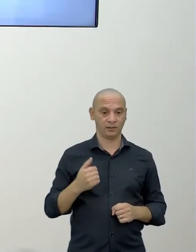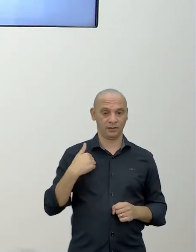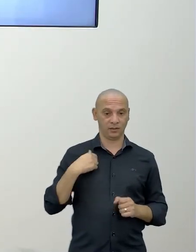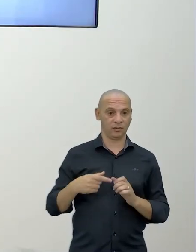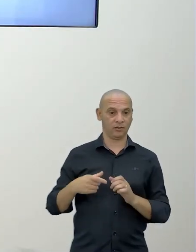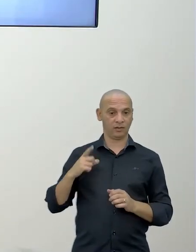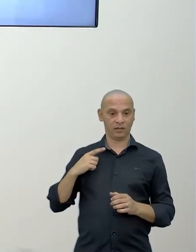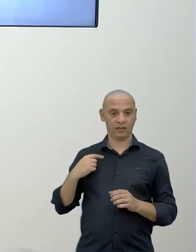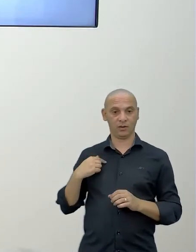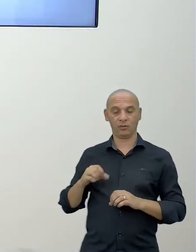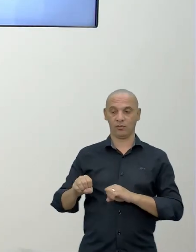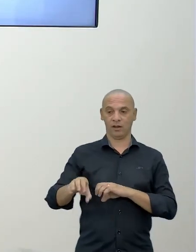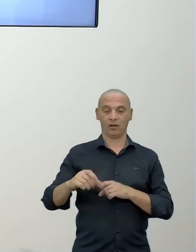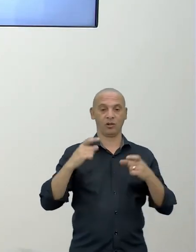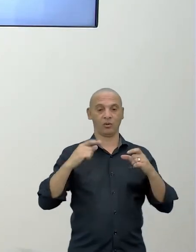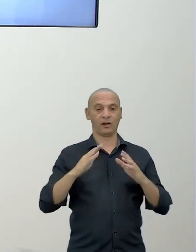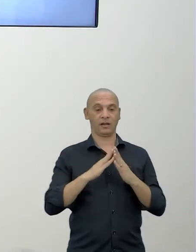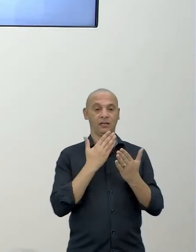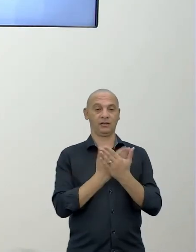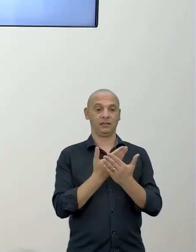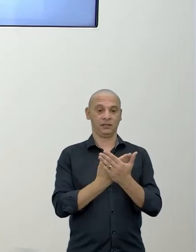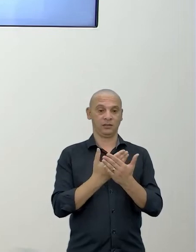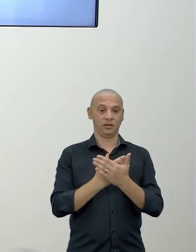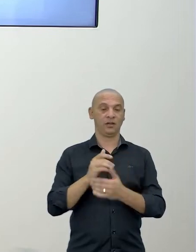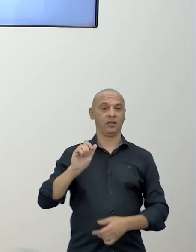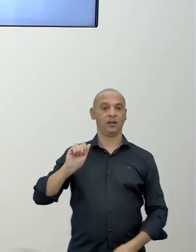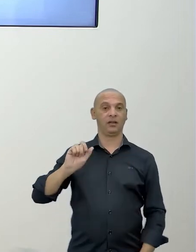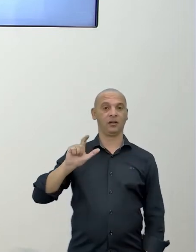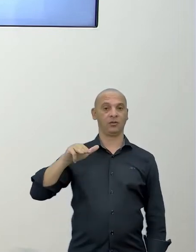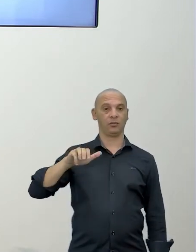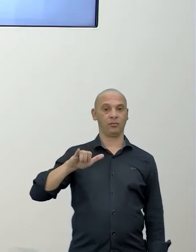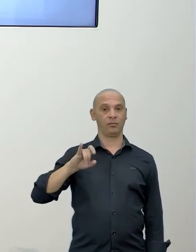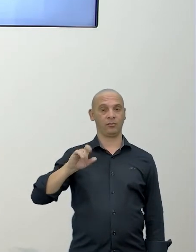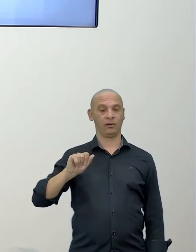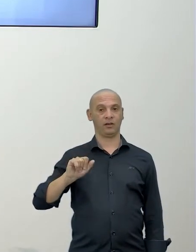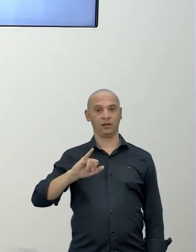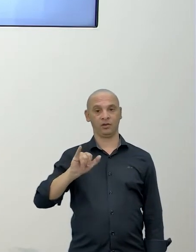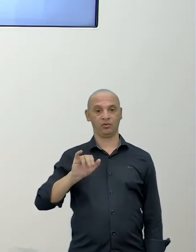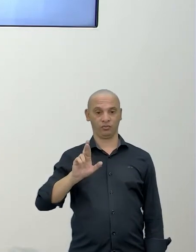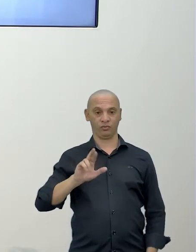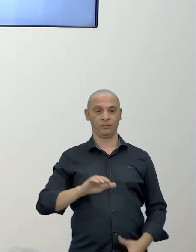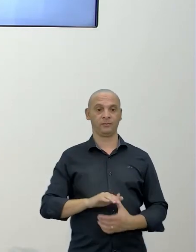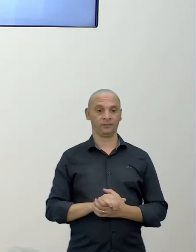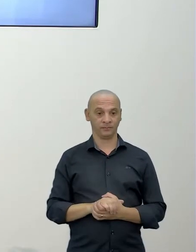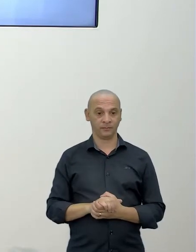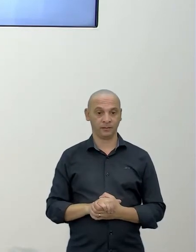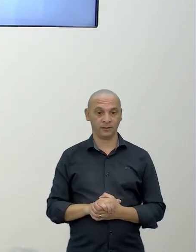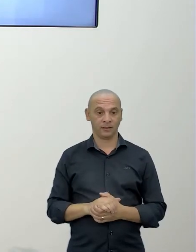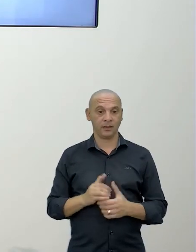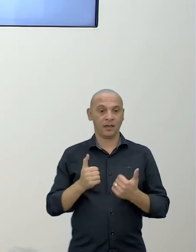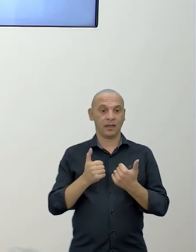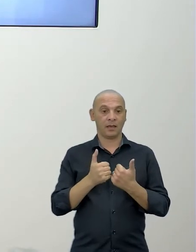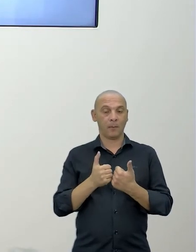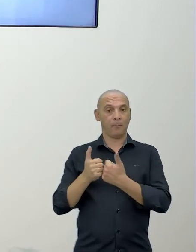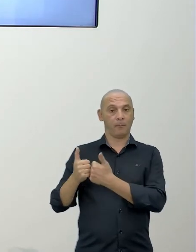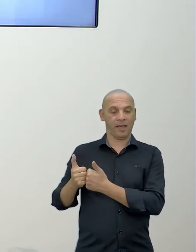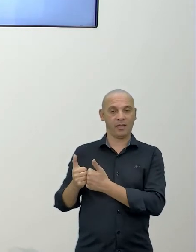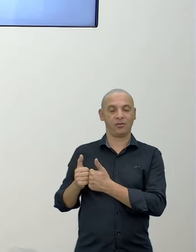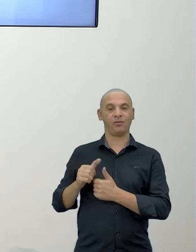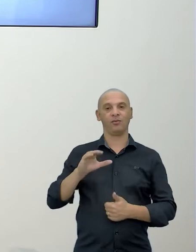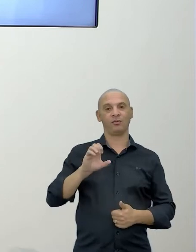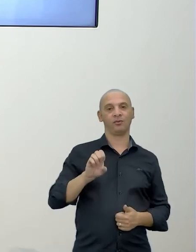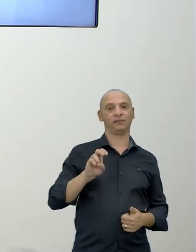vão apoiar a sua análise. Eu posso chegar aqui. Eu dava aula no Almeida Júnior, na Raposo Tavares,